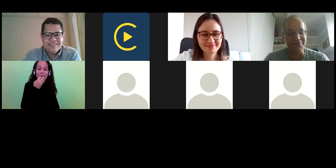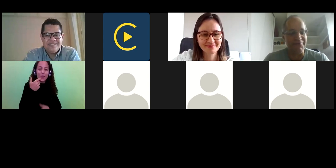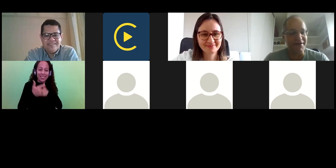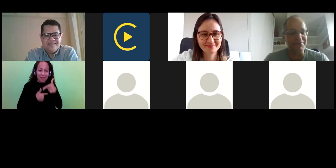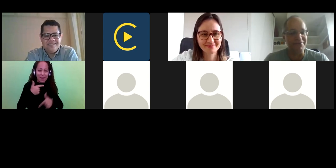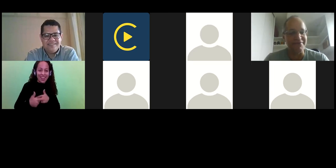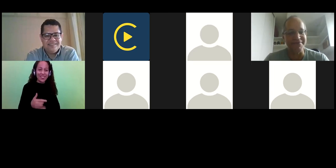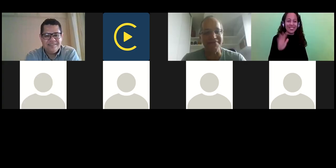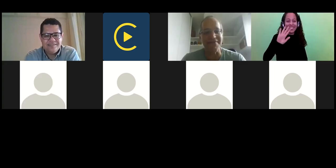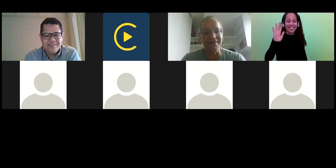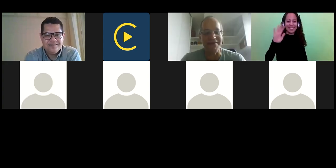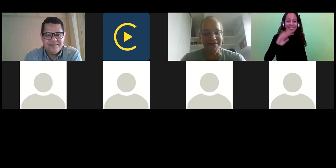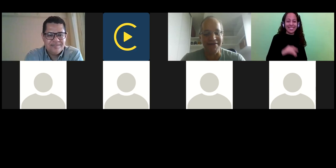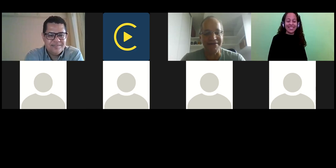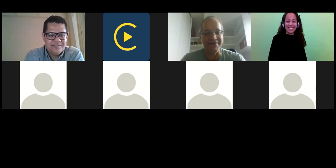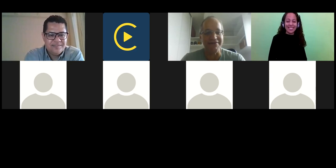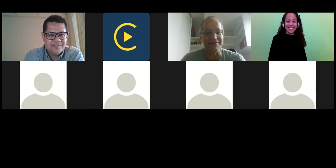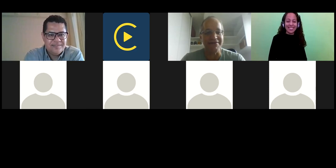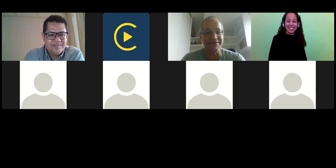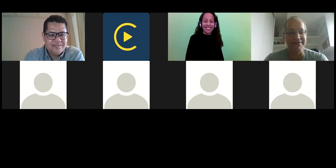Bom trabalho para todos.